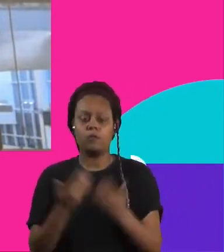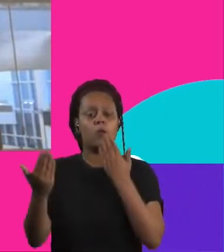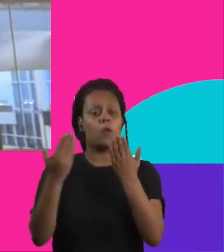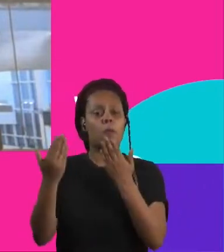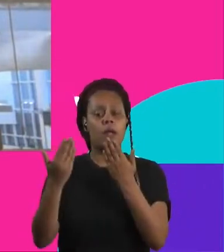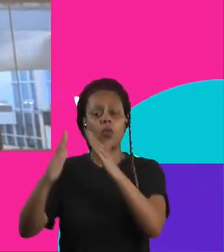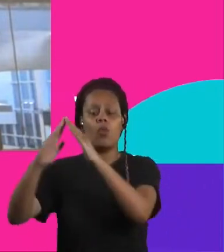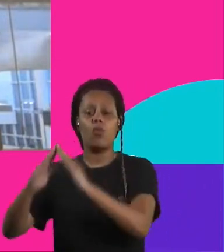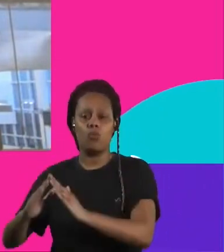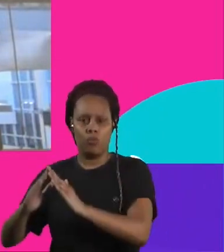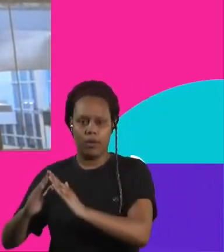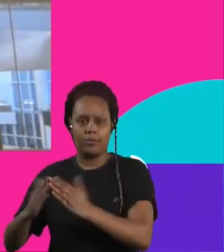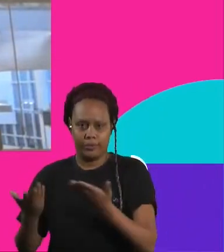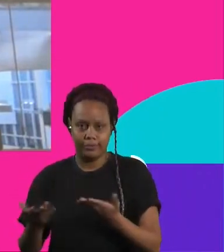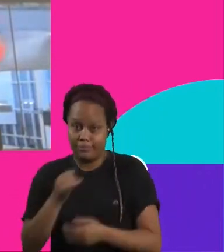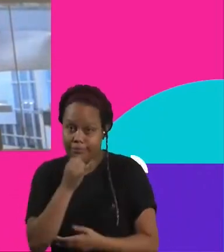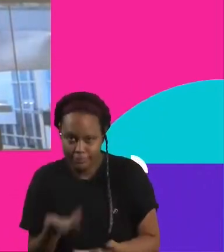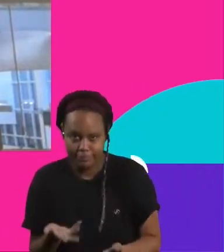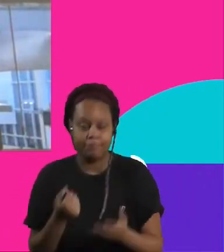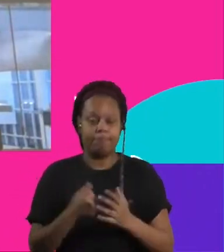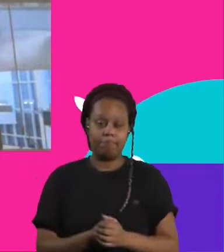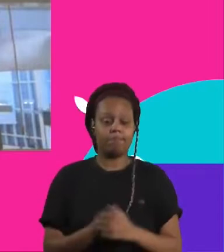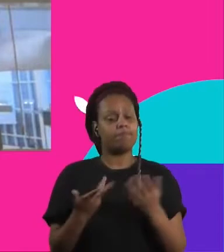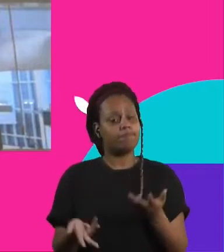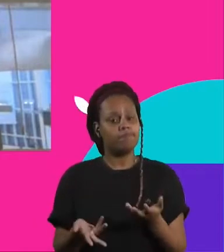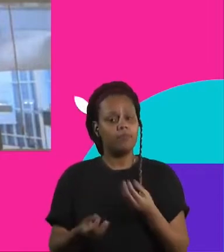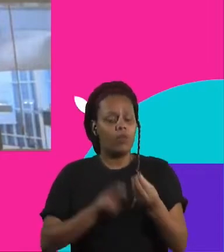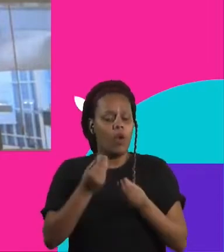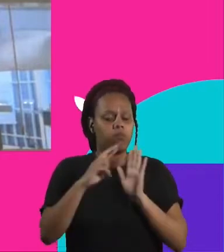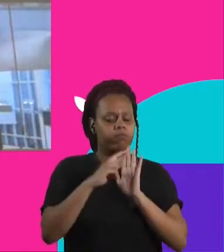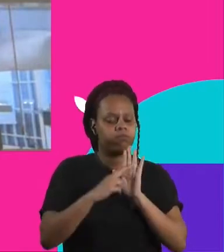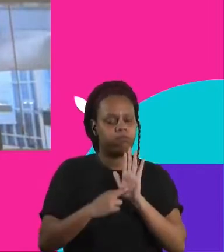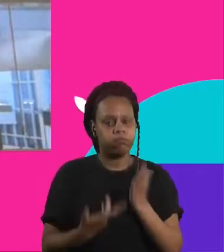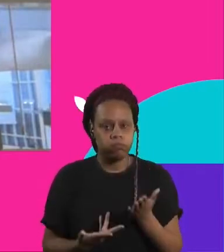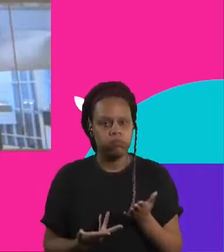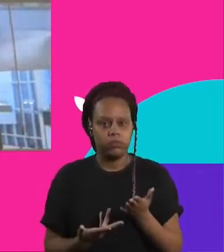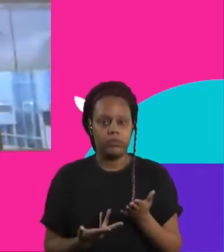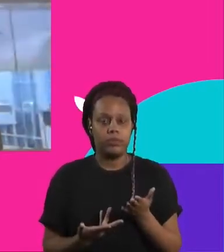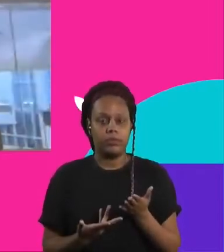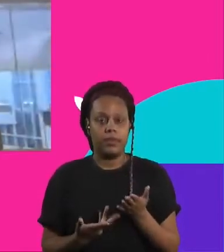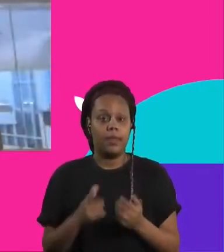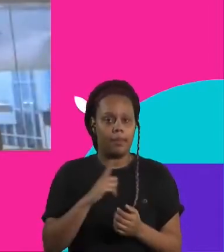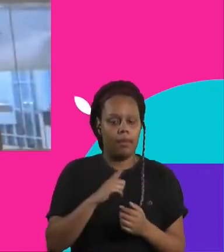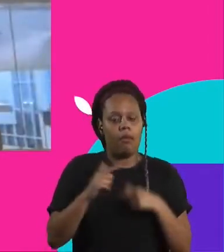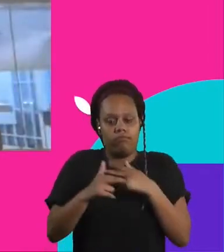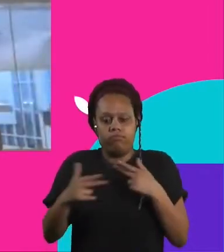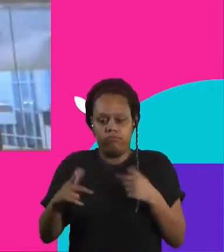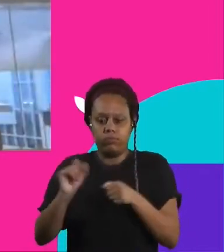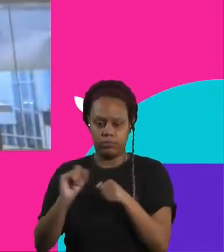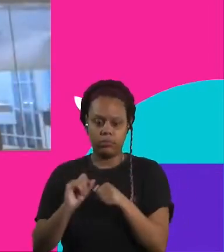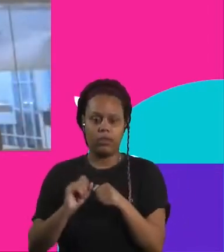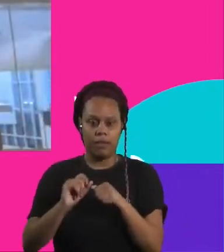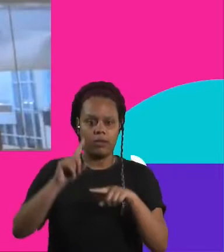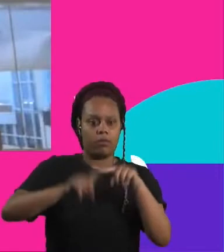déficit qualitativo na moradia, né? Então, não tem como se criar uma receita de impacto, né? Existem frameworks que tentam ajudar os empreendedores, existem